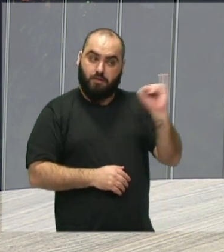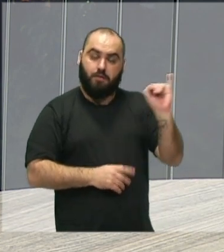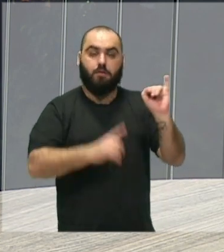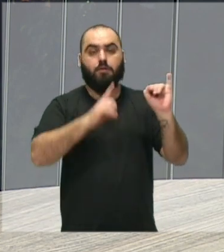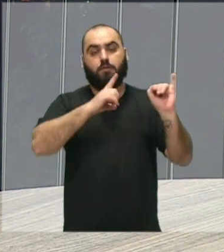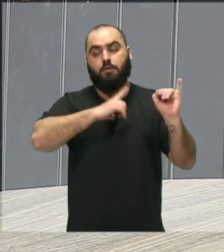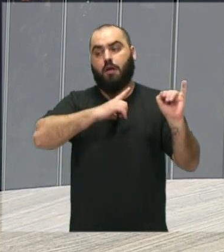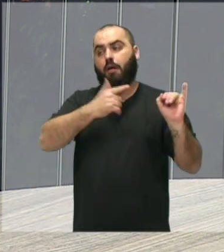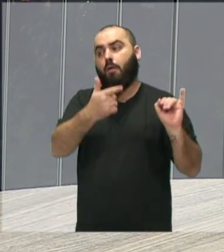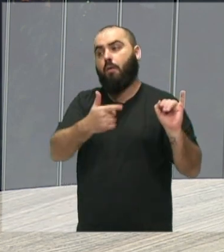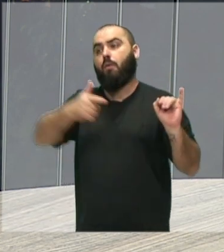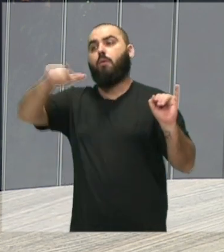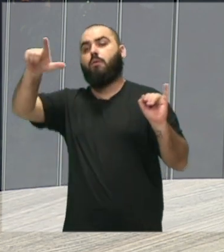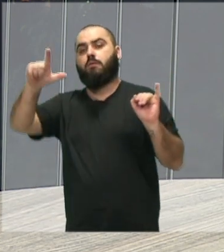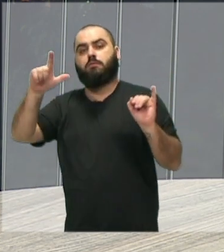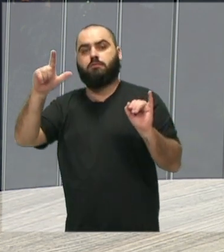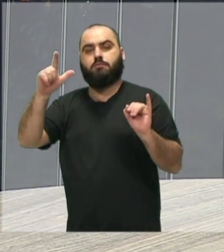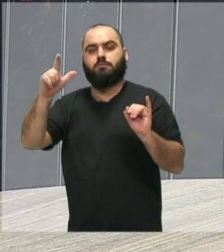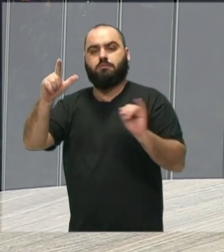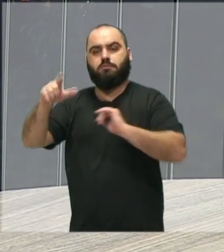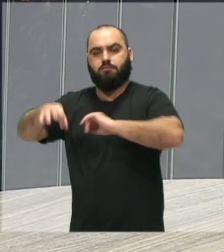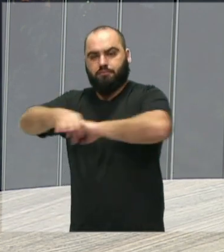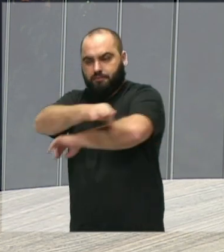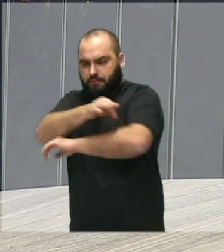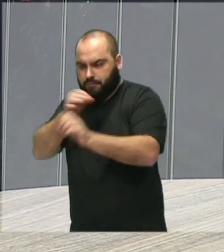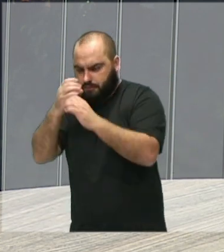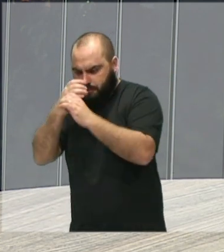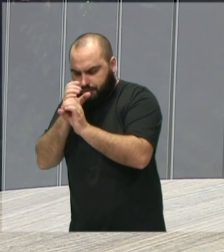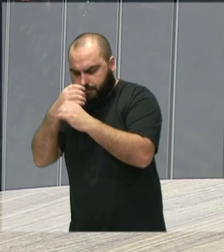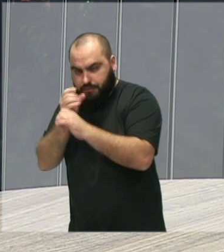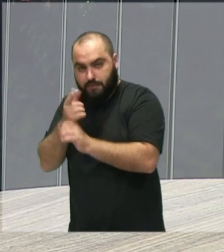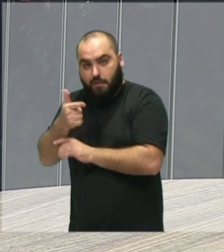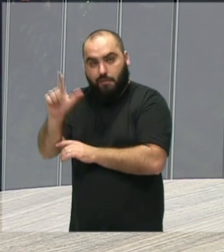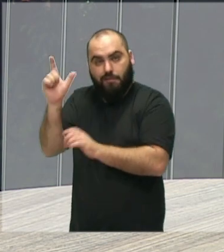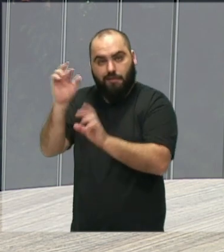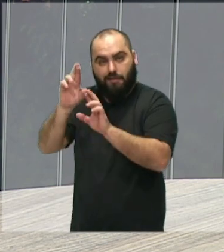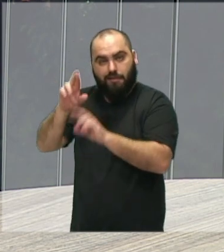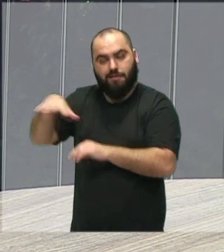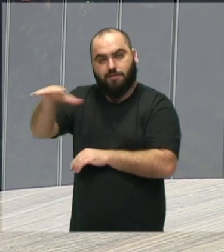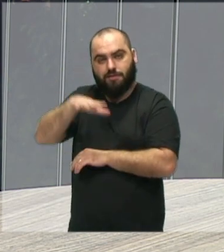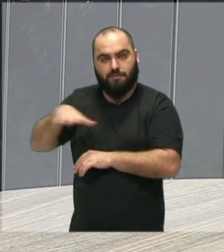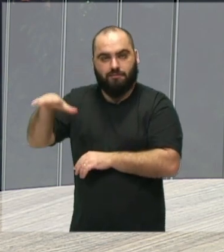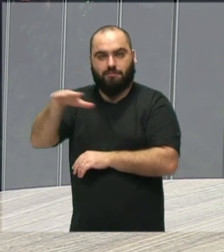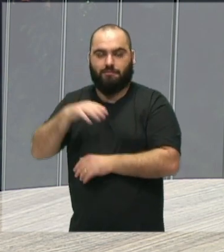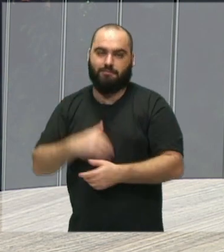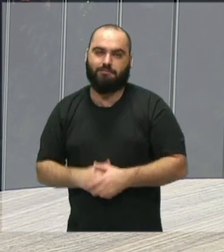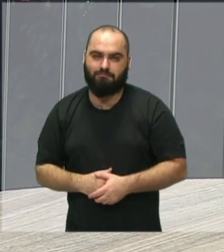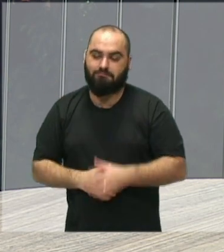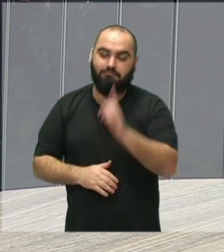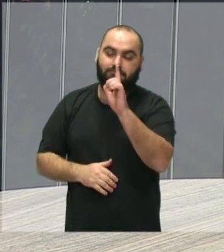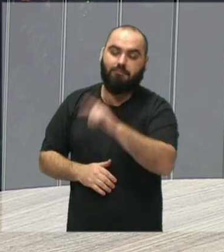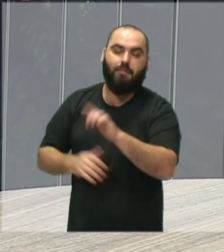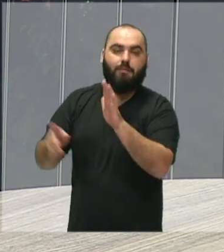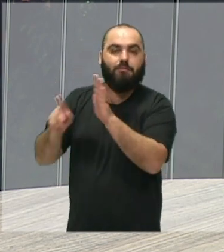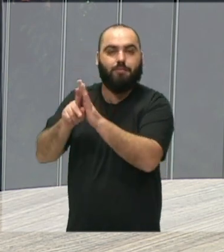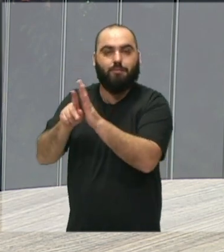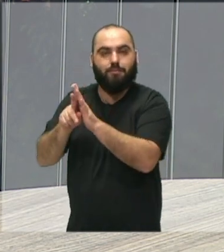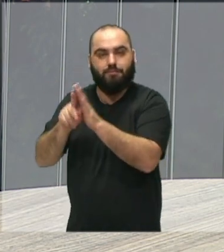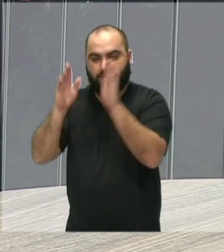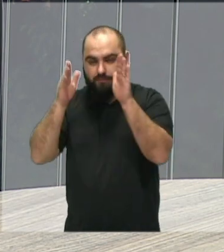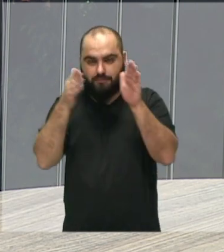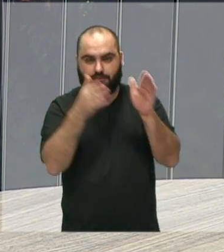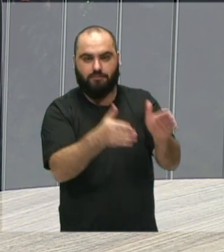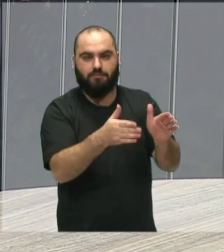ele abrange, principalmente na parte de arqueologia, outras regiões, assim. E aí o foco da etnografia é mais de Itajaí